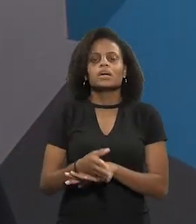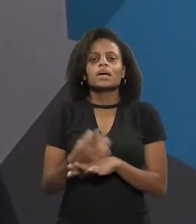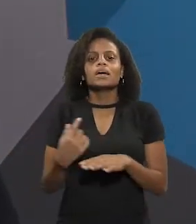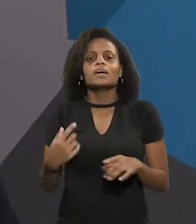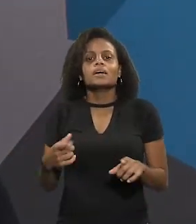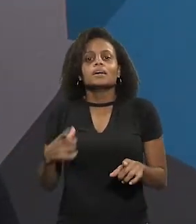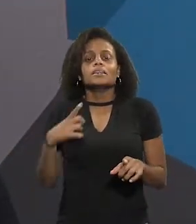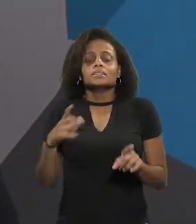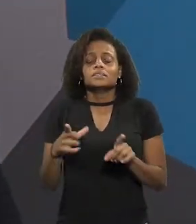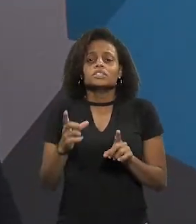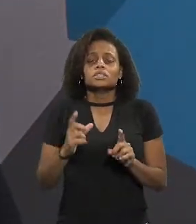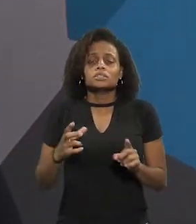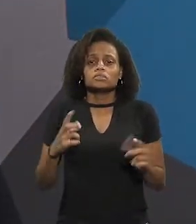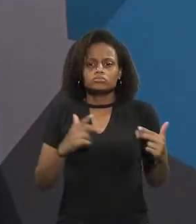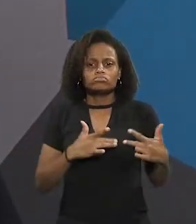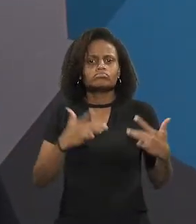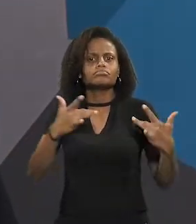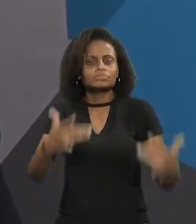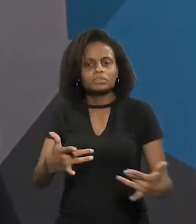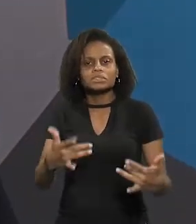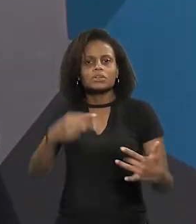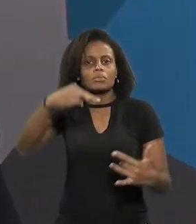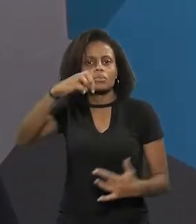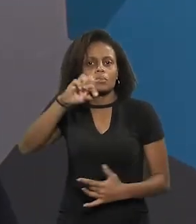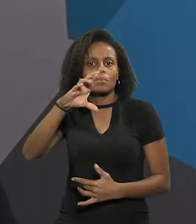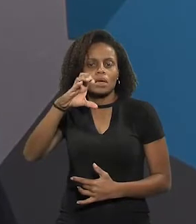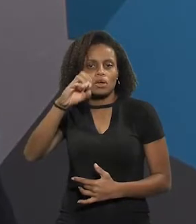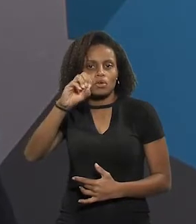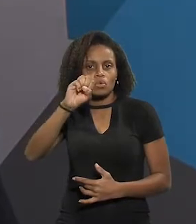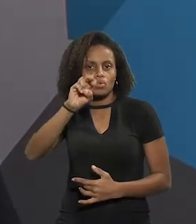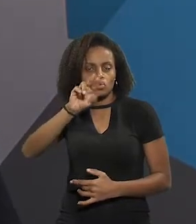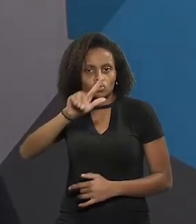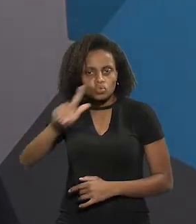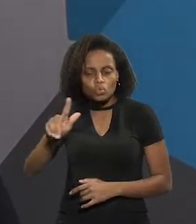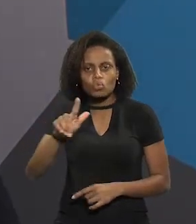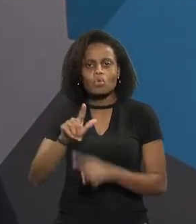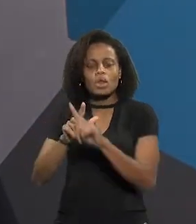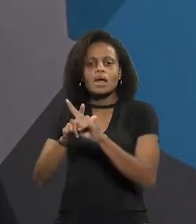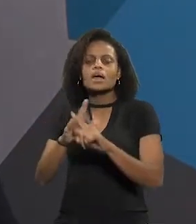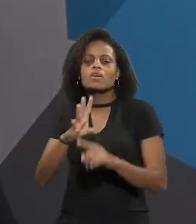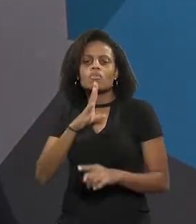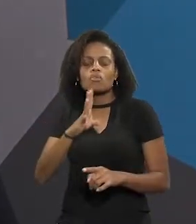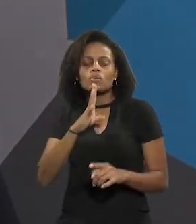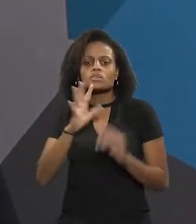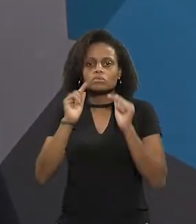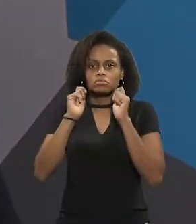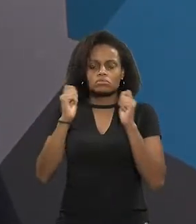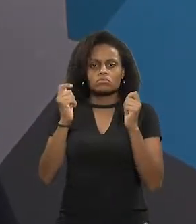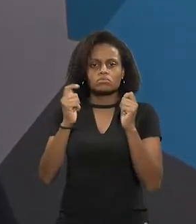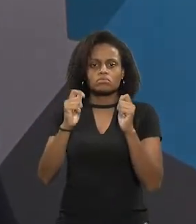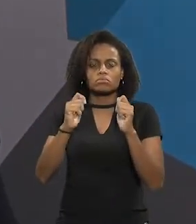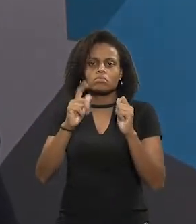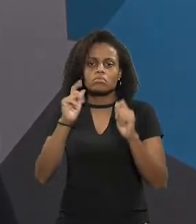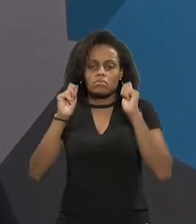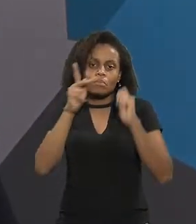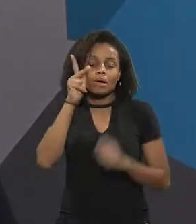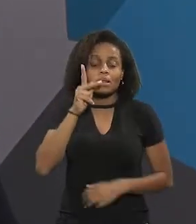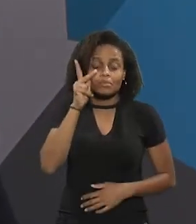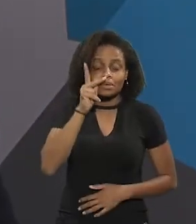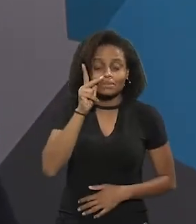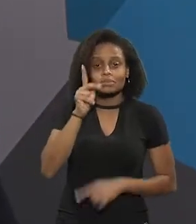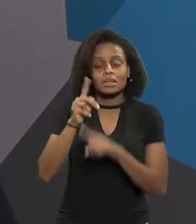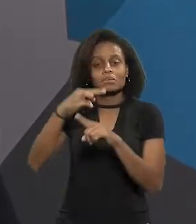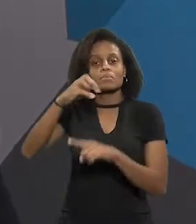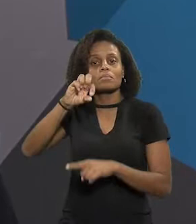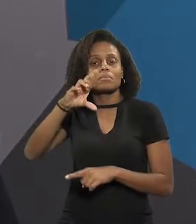forte no Mercosul. Fui secretário de fundações do Mercosul, lá eu conheci o parlamento do Mercosul. Voltei para o Brasil com o